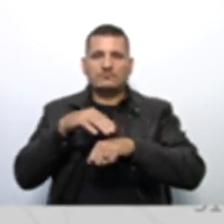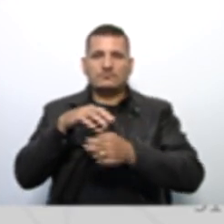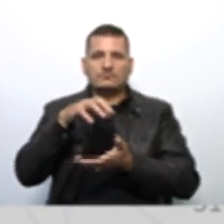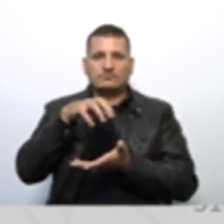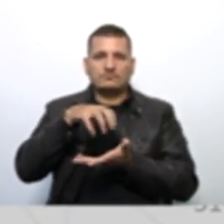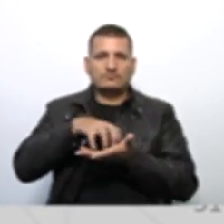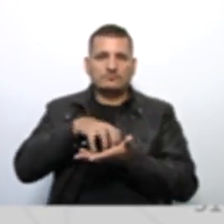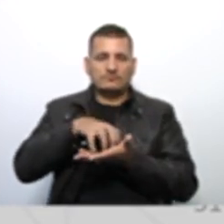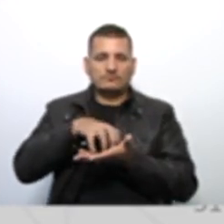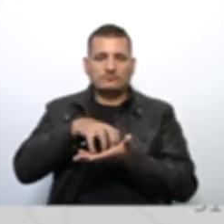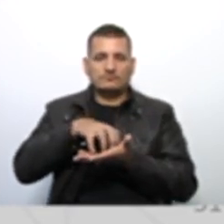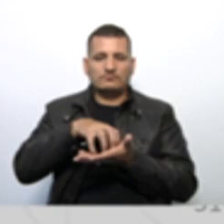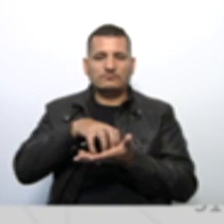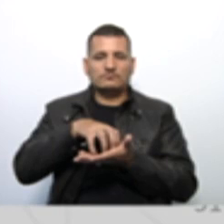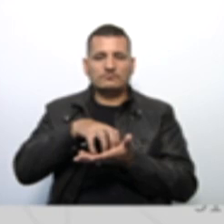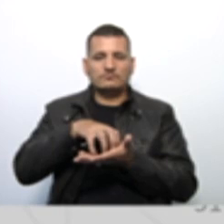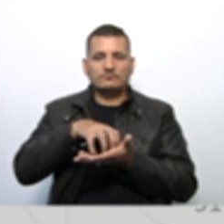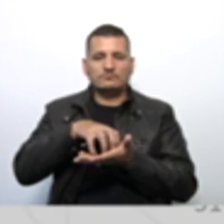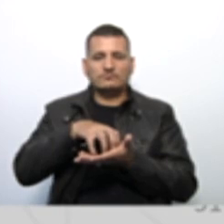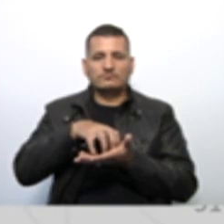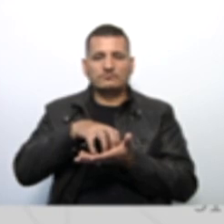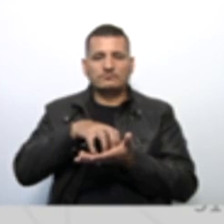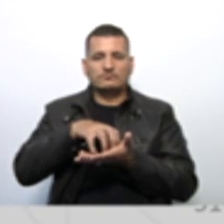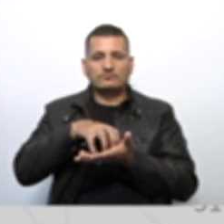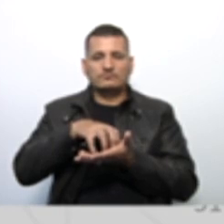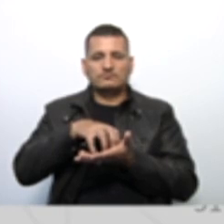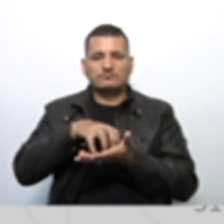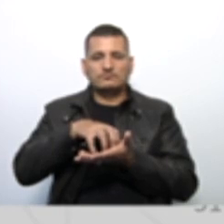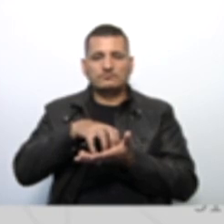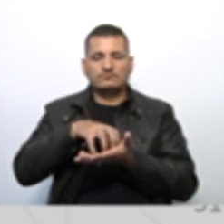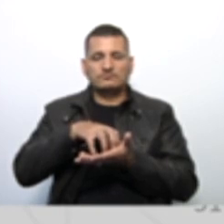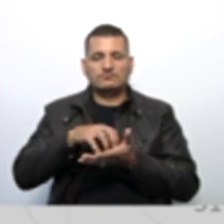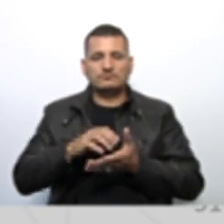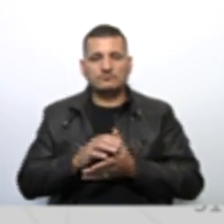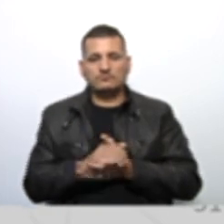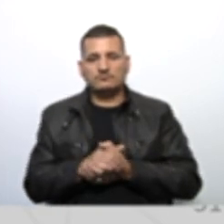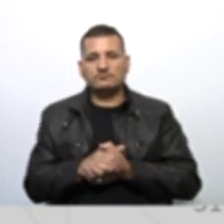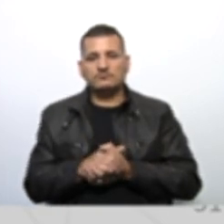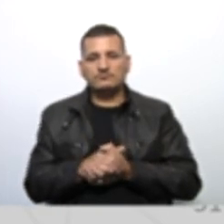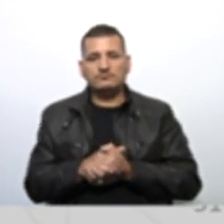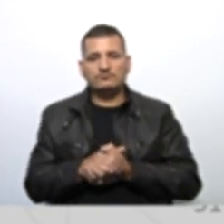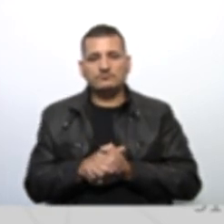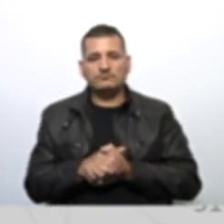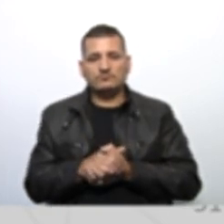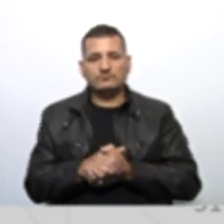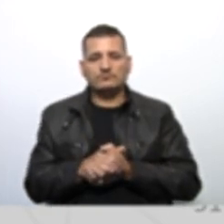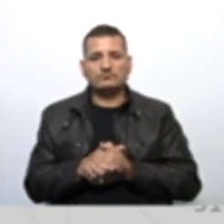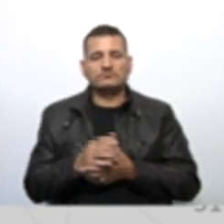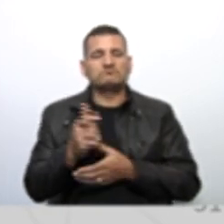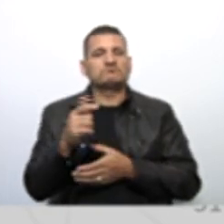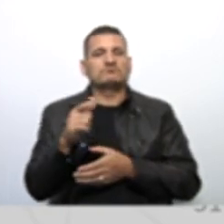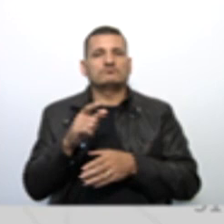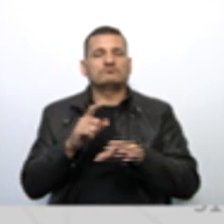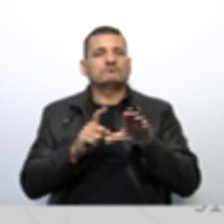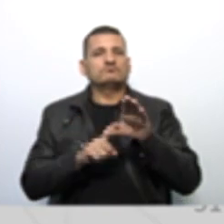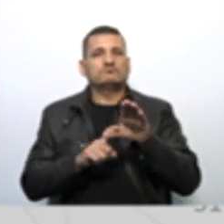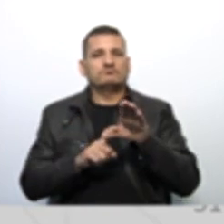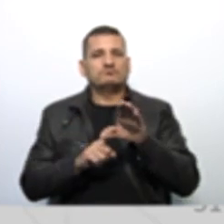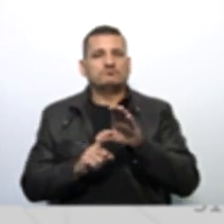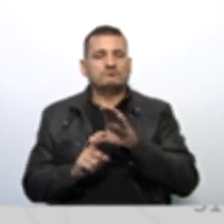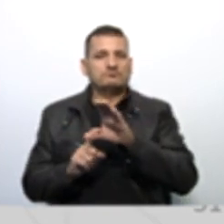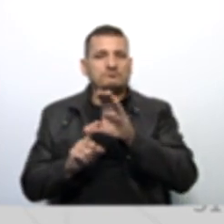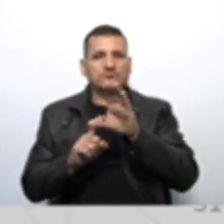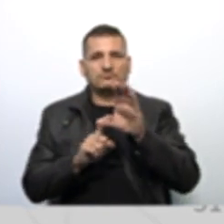este ponto central. E o que ele fala mais no final aqui, ó? Uma estação não depende da outra para o